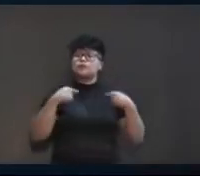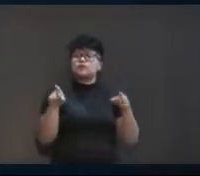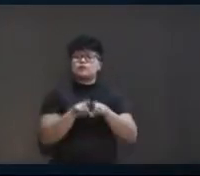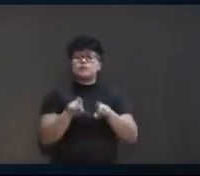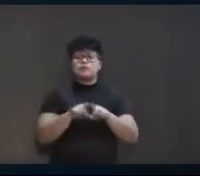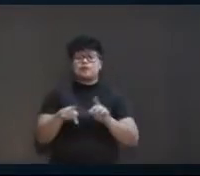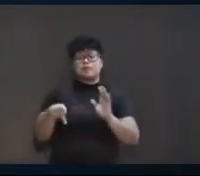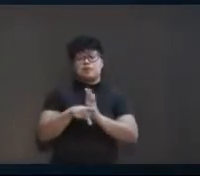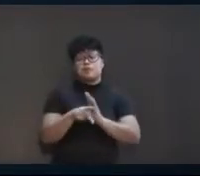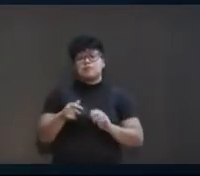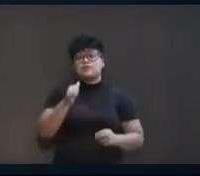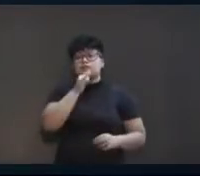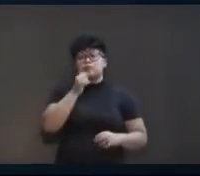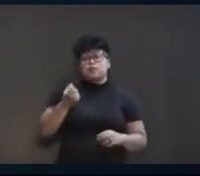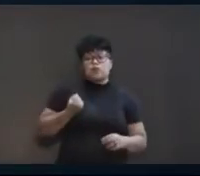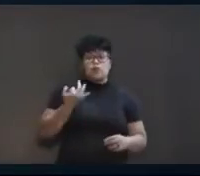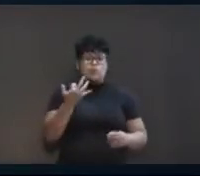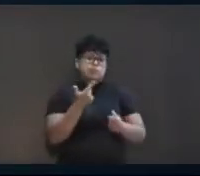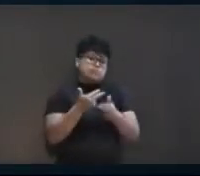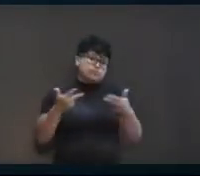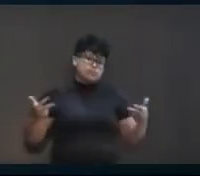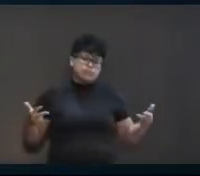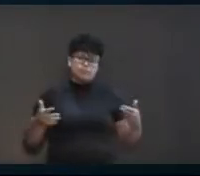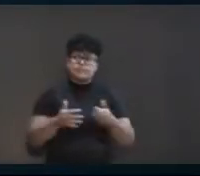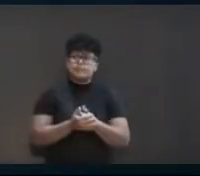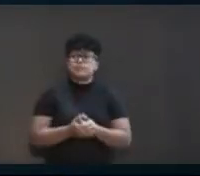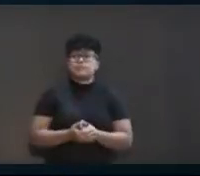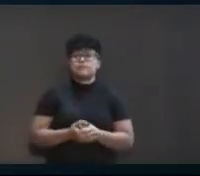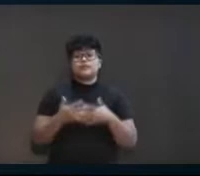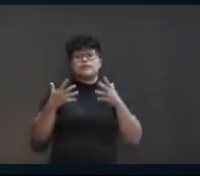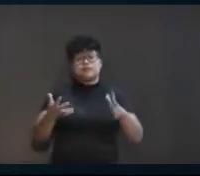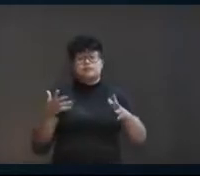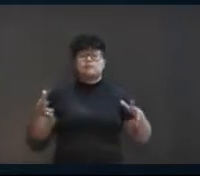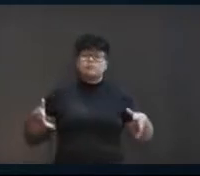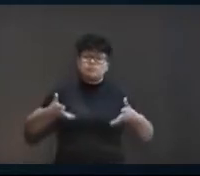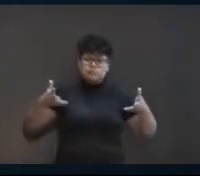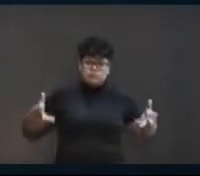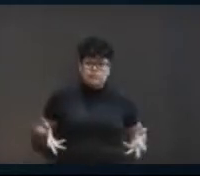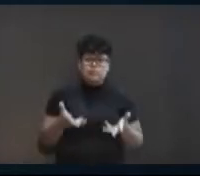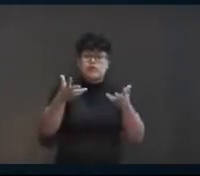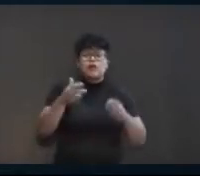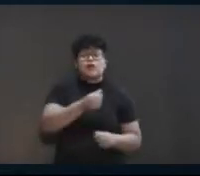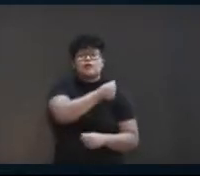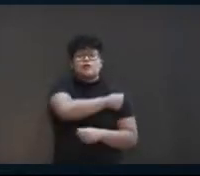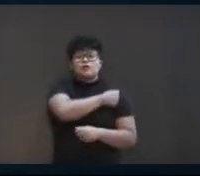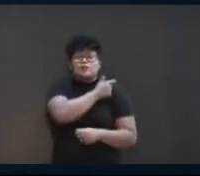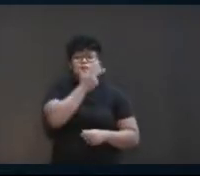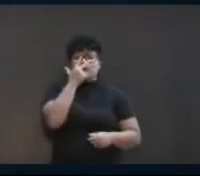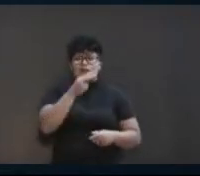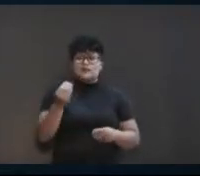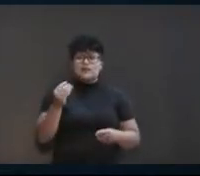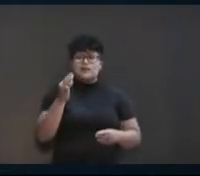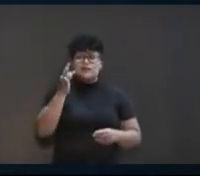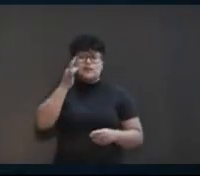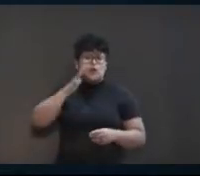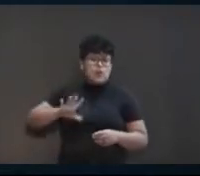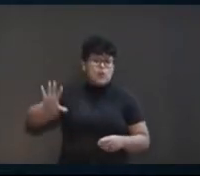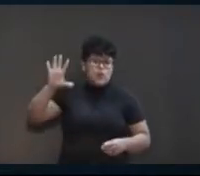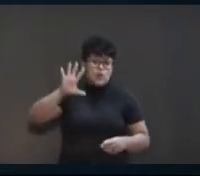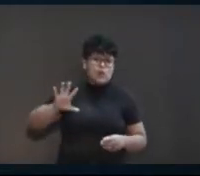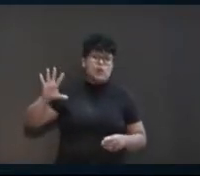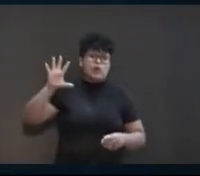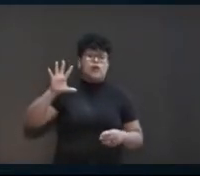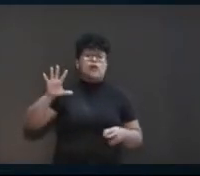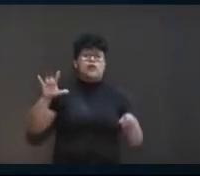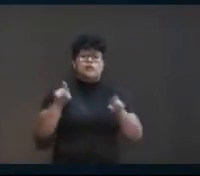numérica bom então às vezes motivar o aluno para pegar uma coisa mais mais teórica dessas